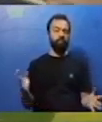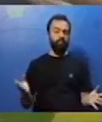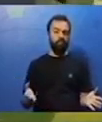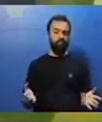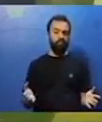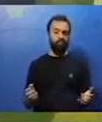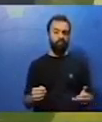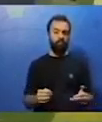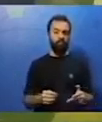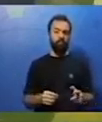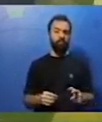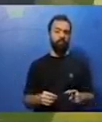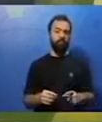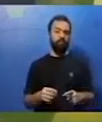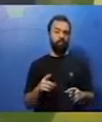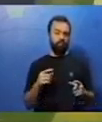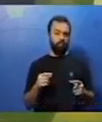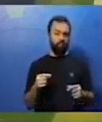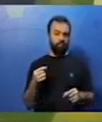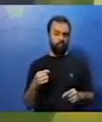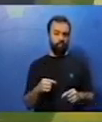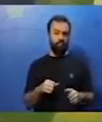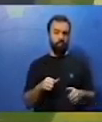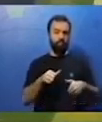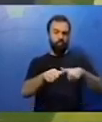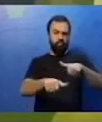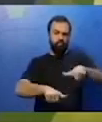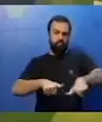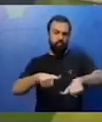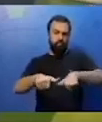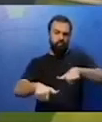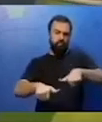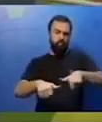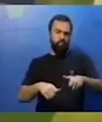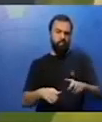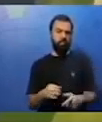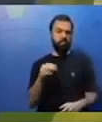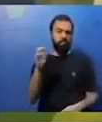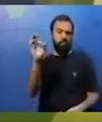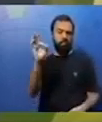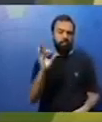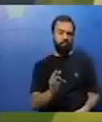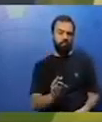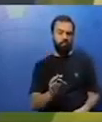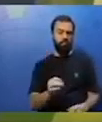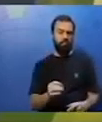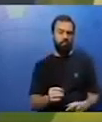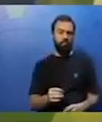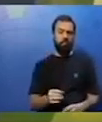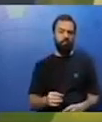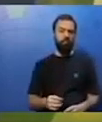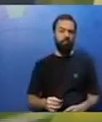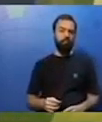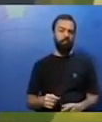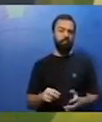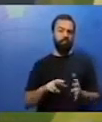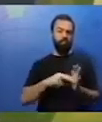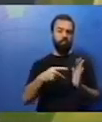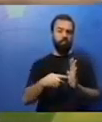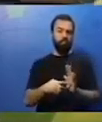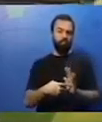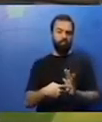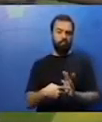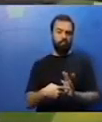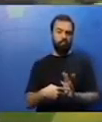Portanto, passar uma fração para a forma percentual significa